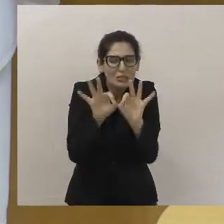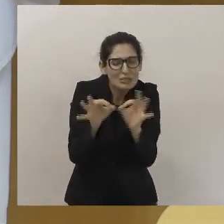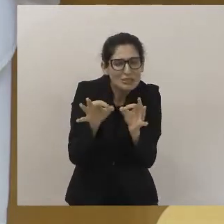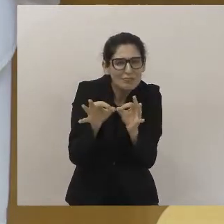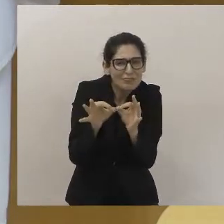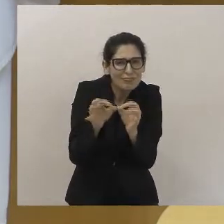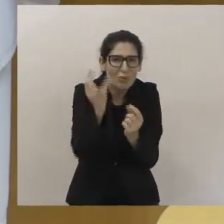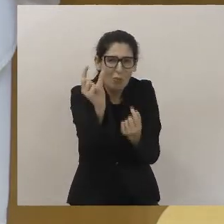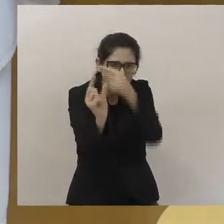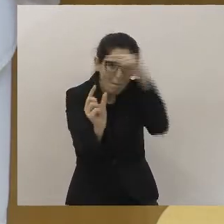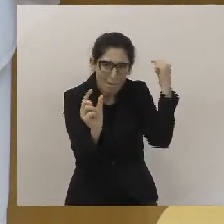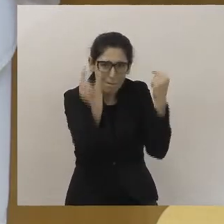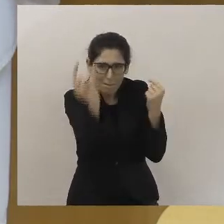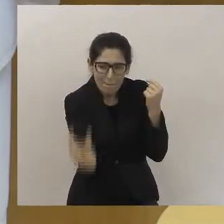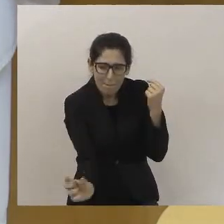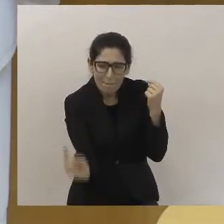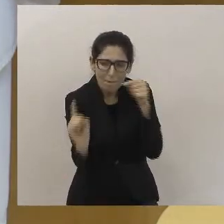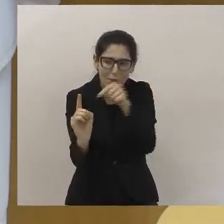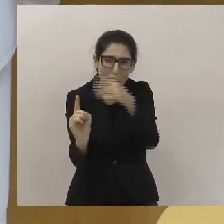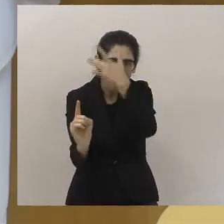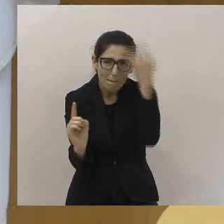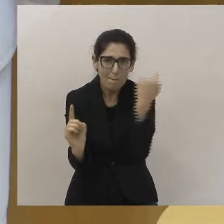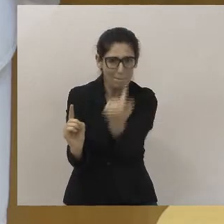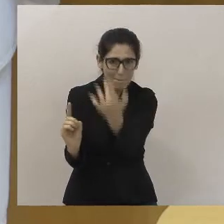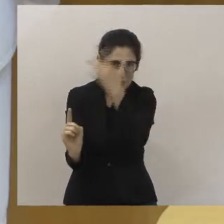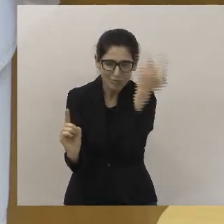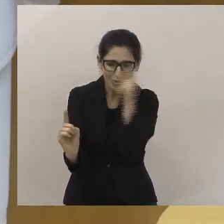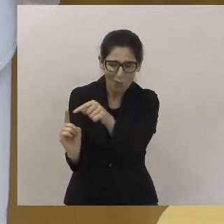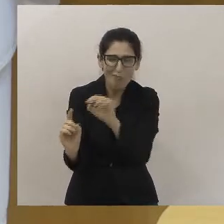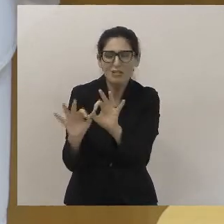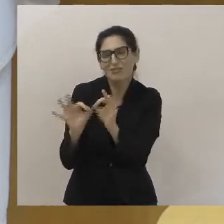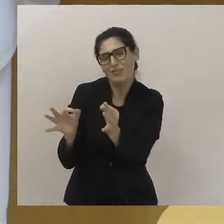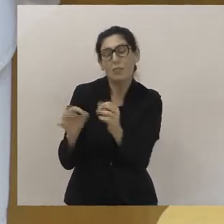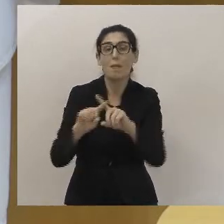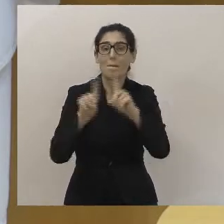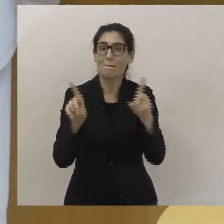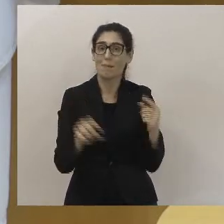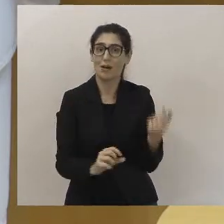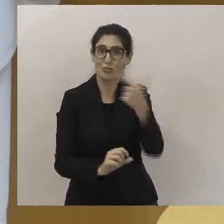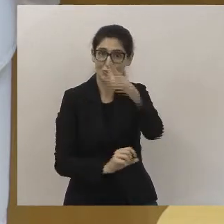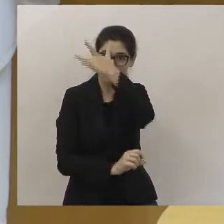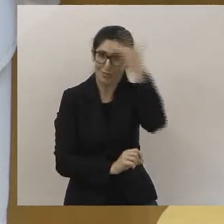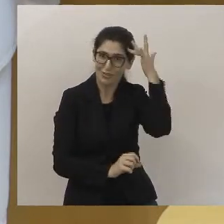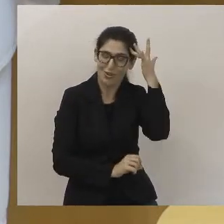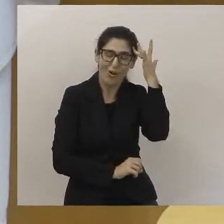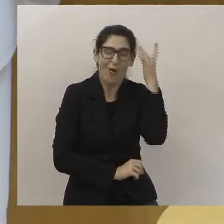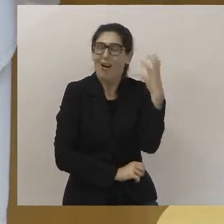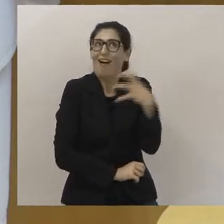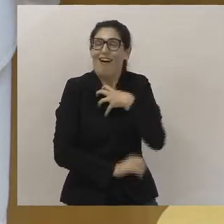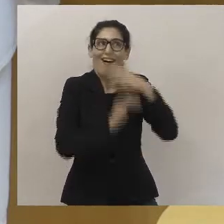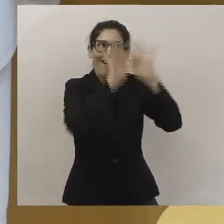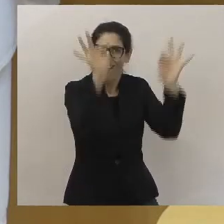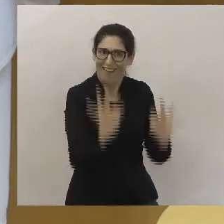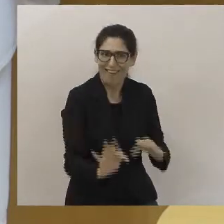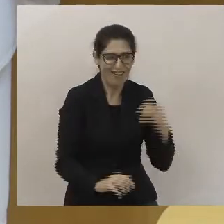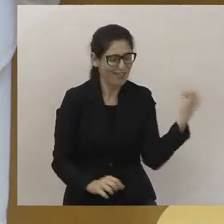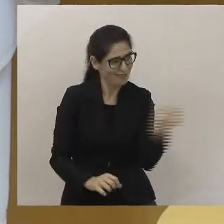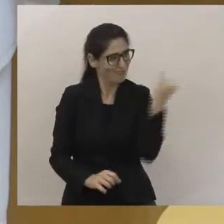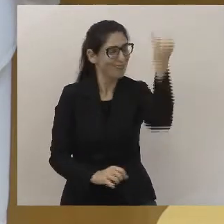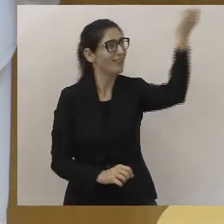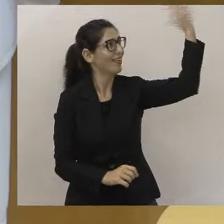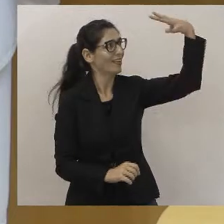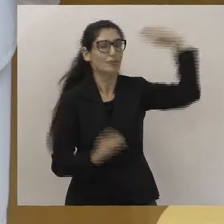peço a sua confiança e que acompanhe e cobra que o vereador que você votou e acredito que nós brasileiros temos que